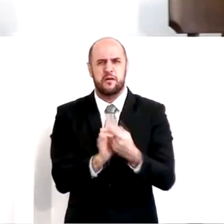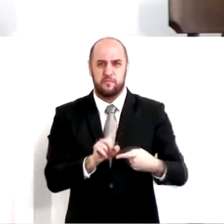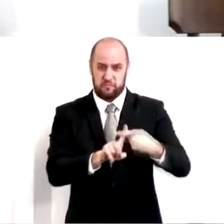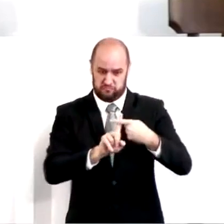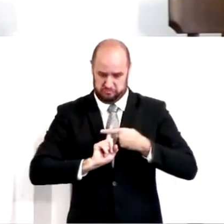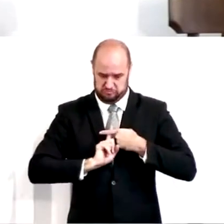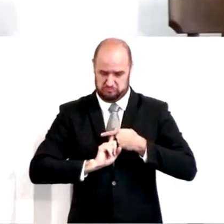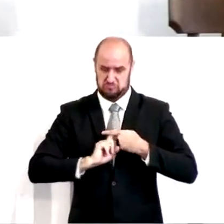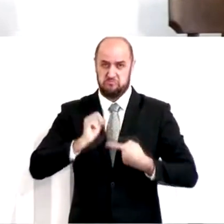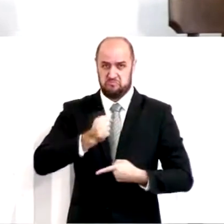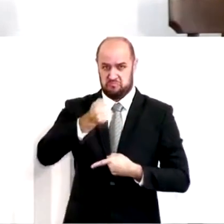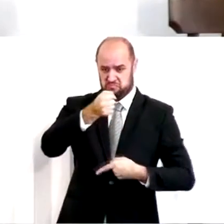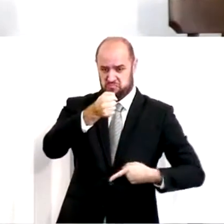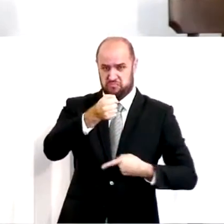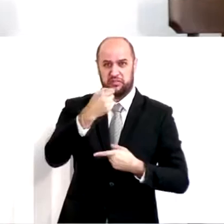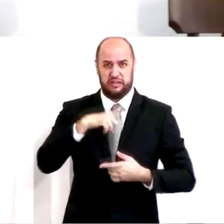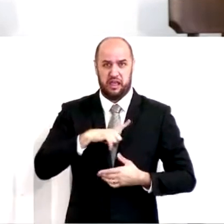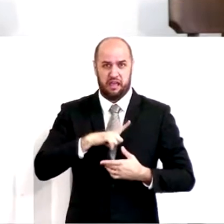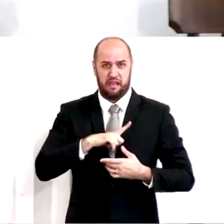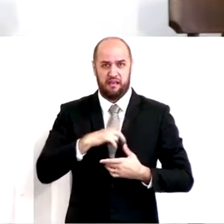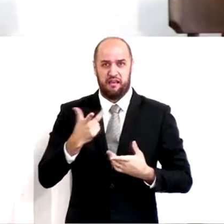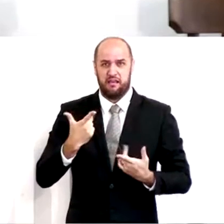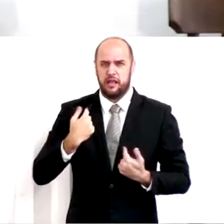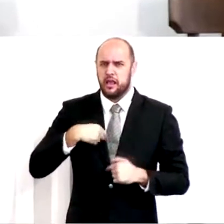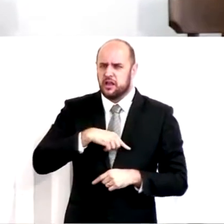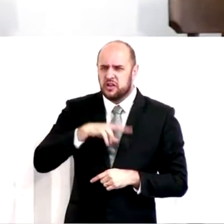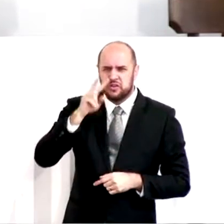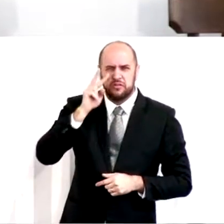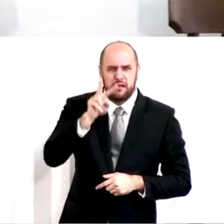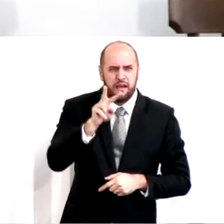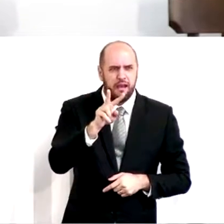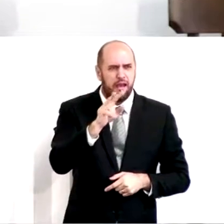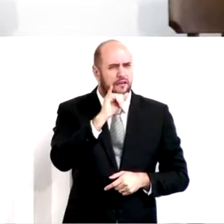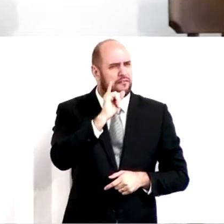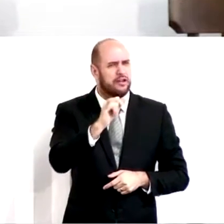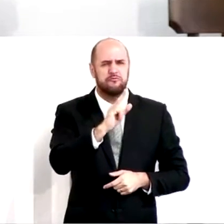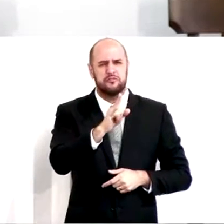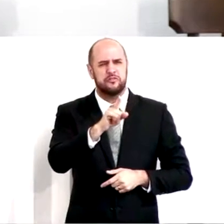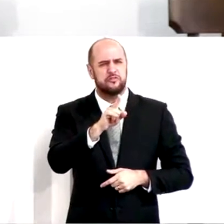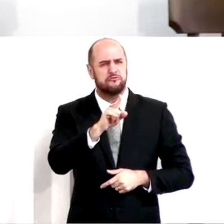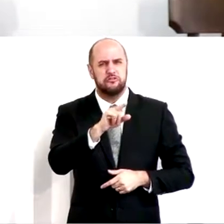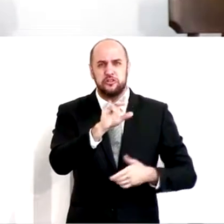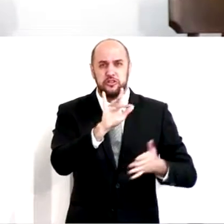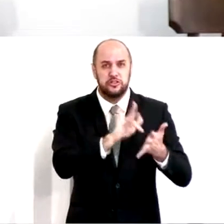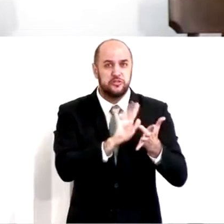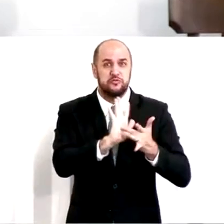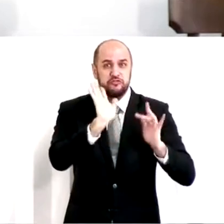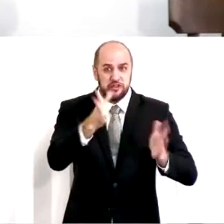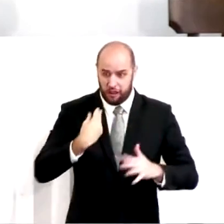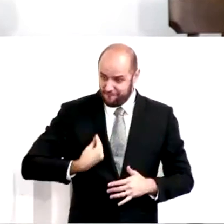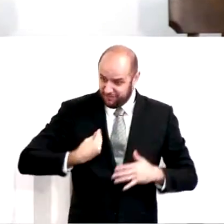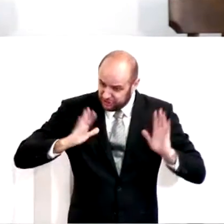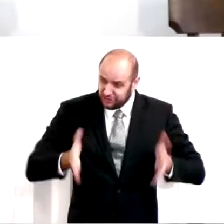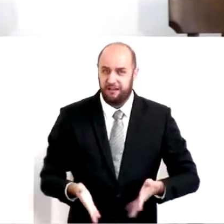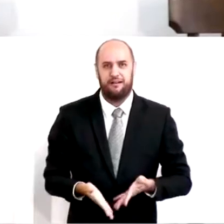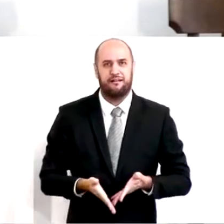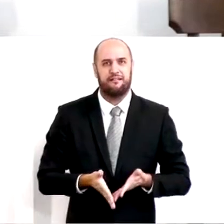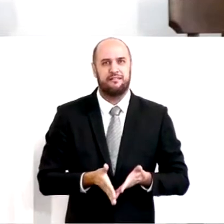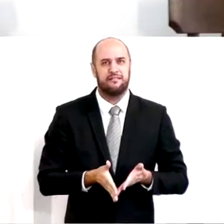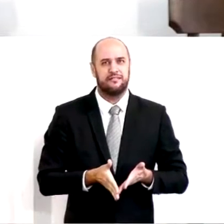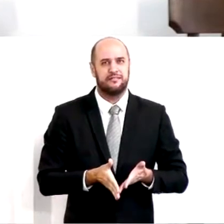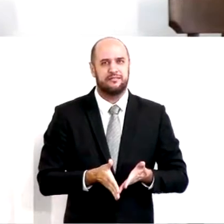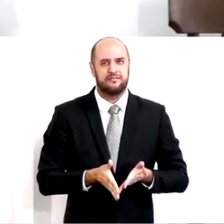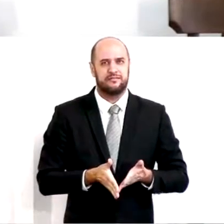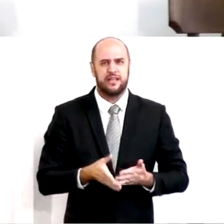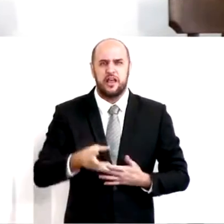crucifixos, no mínimo nós teríamos de ter a coragem para dizer: ele não está mais aí, ele ressurgiu. E quando nós virmos